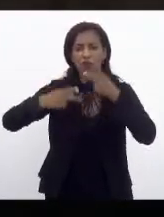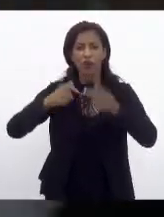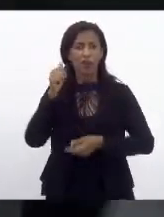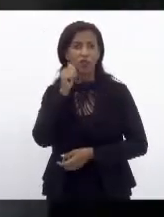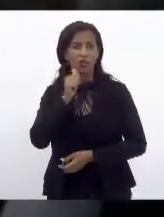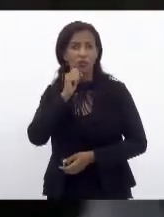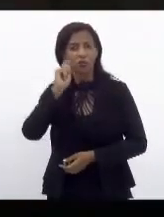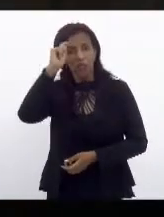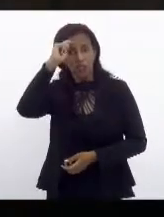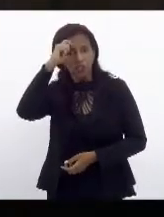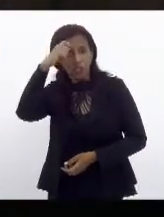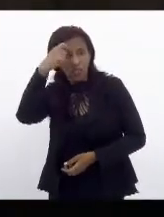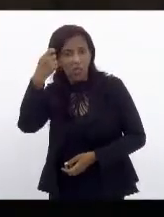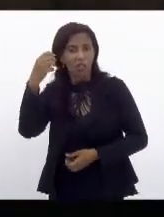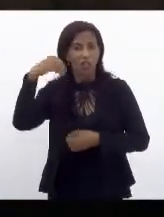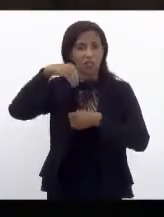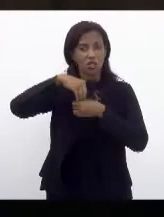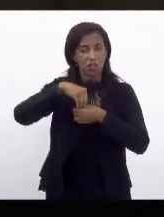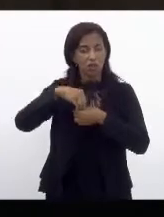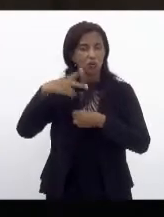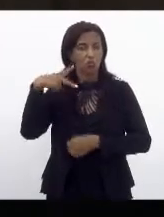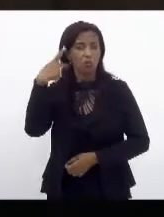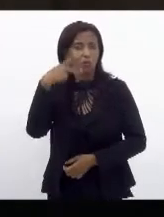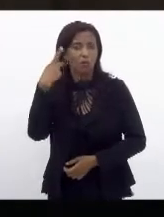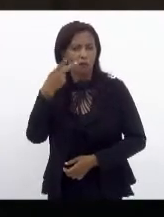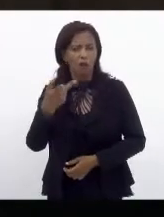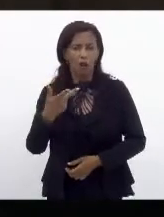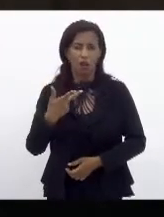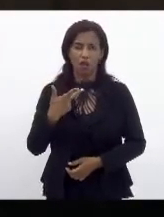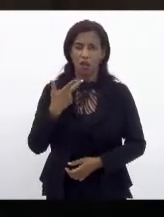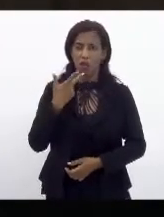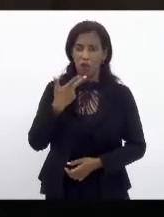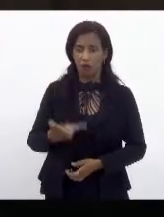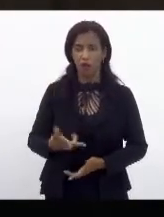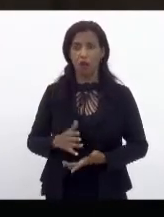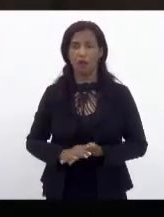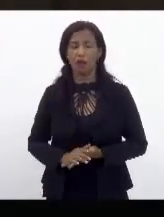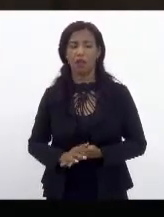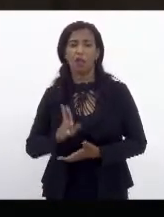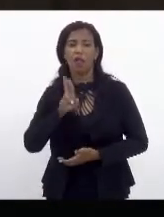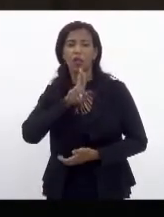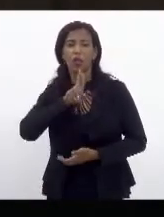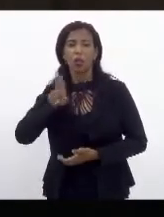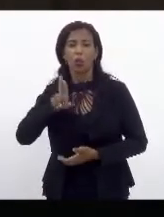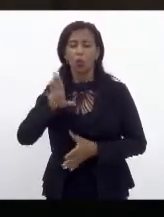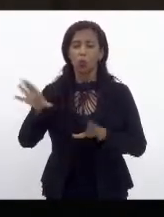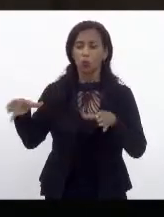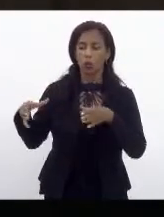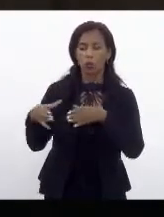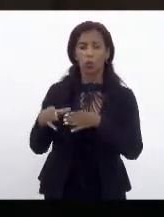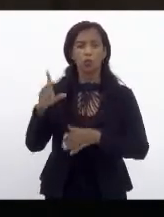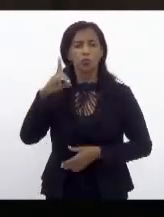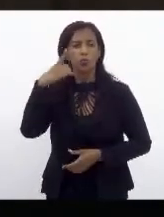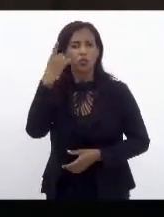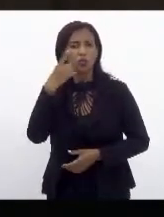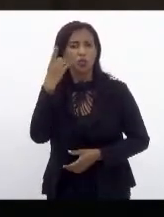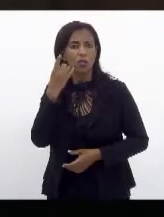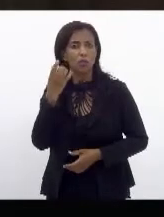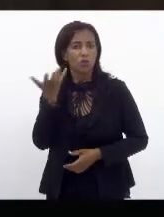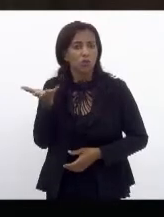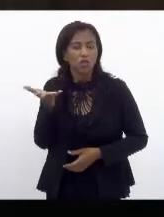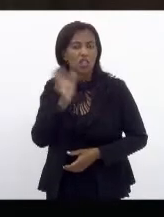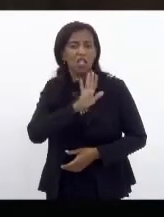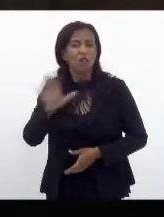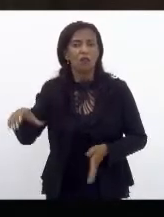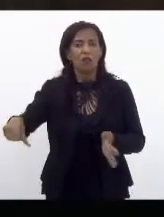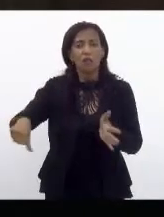mulheres negras dentro do parlamento. Então, eu faço um desagravo em nome daqueles deputados e deputadas que não vão